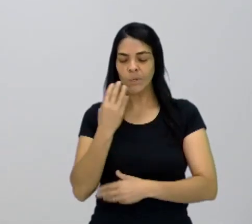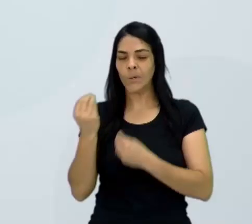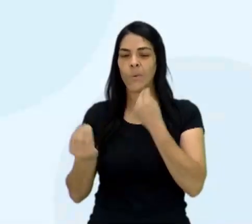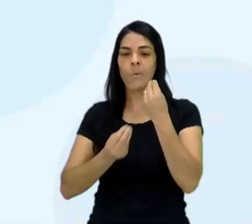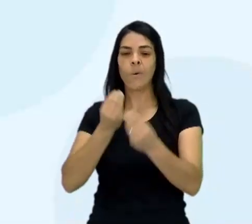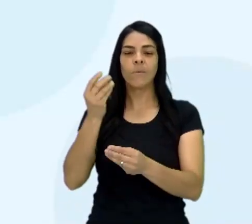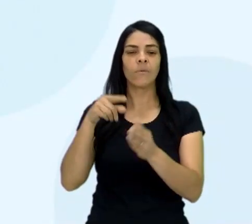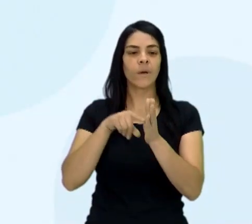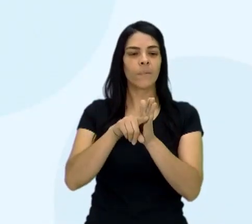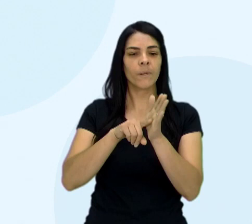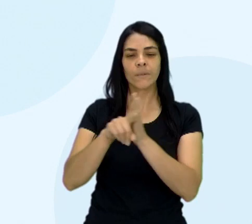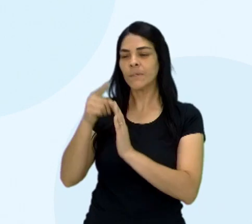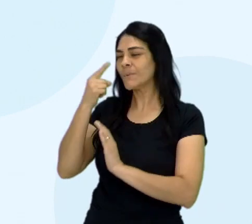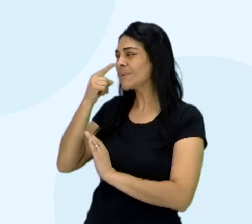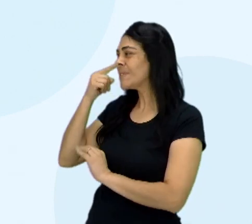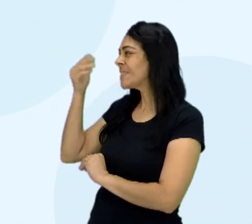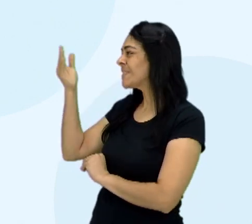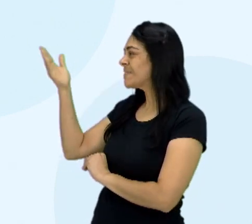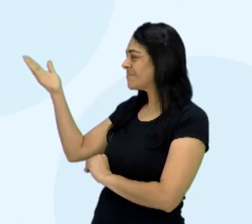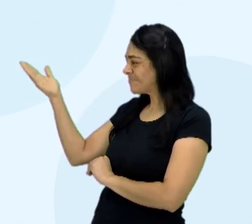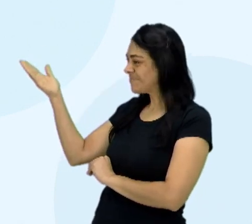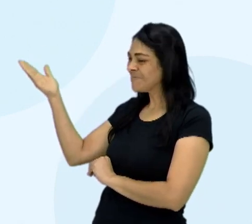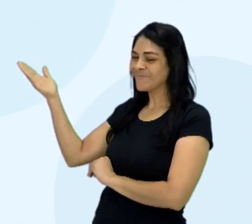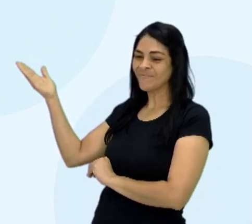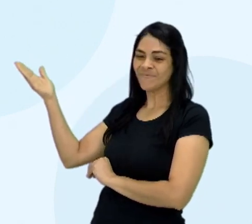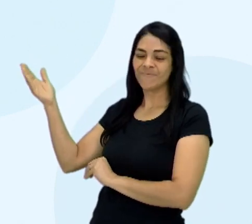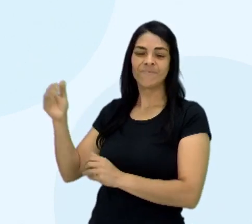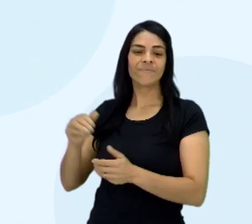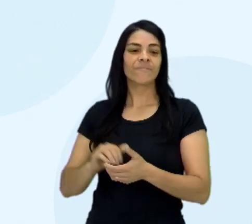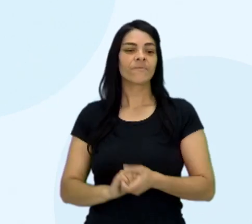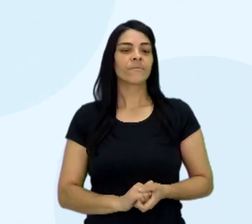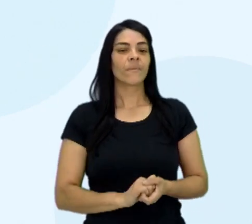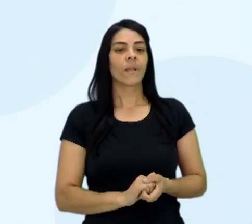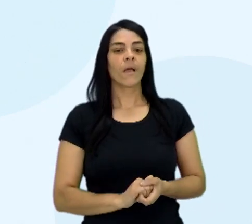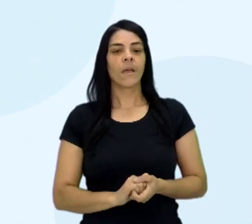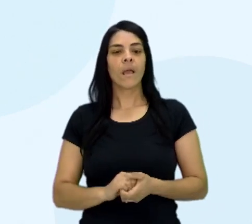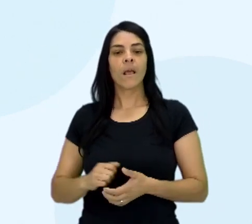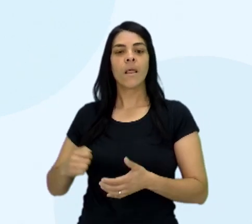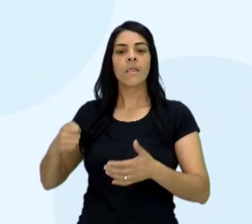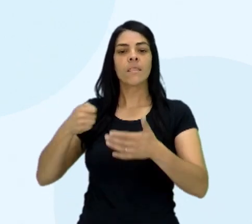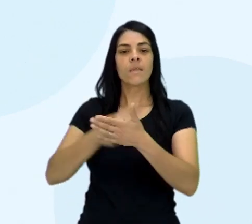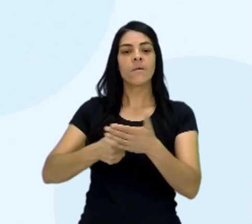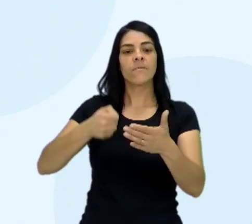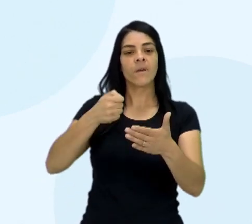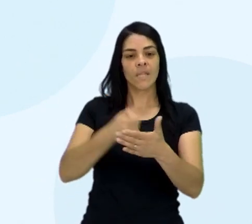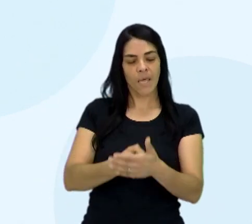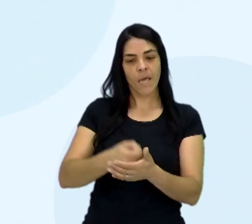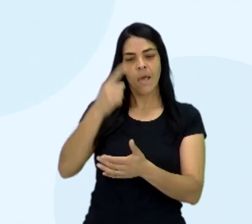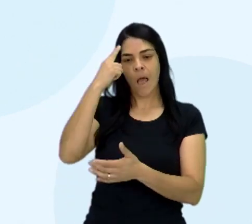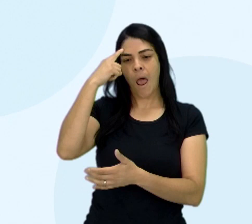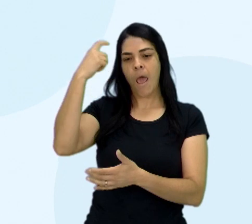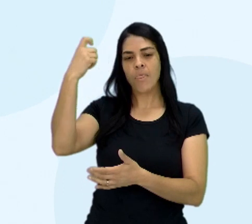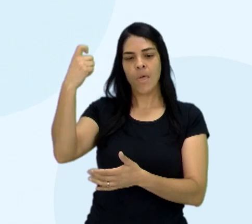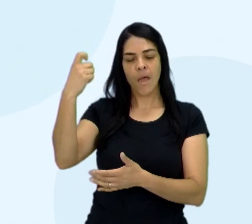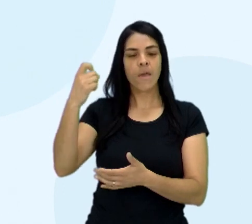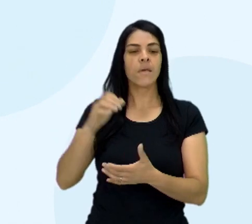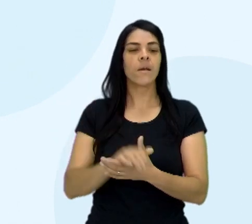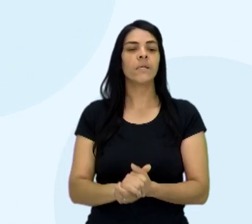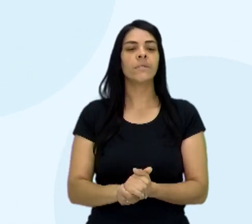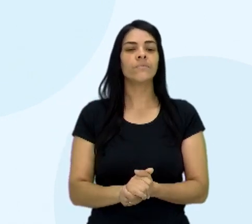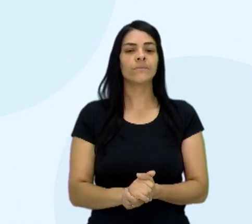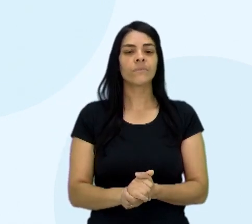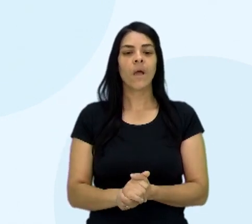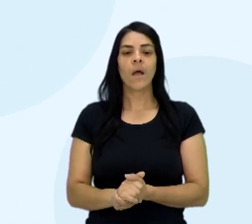tela novamente para vocês aí, ó. Ele defendia a ideia de que a origem, né? Ele ficou indagando, mas ele falava assim,